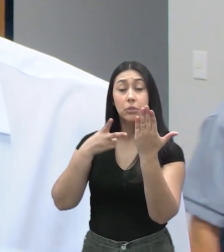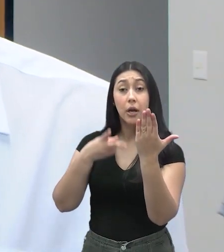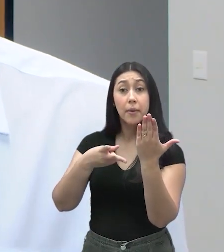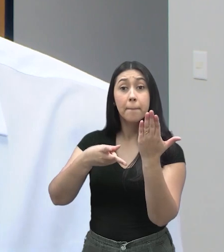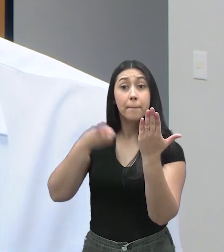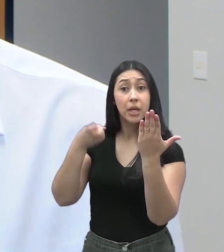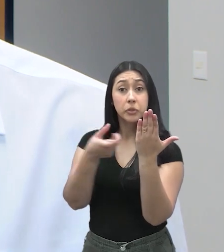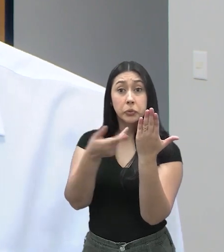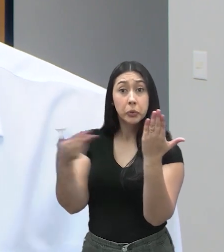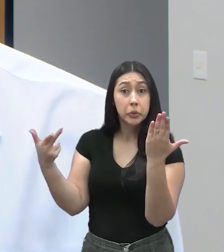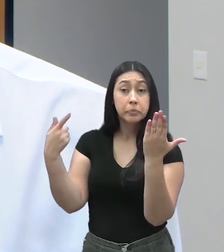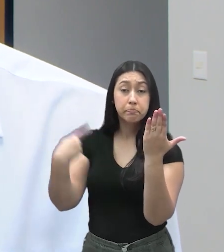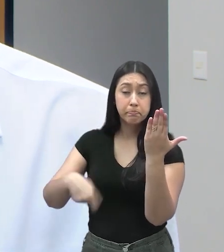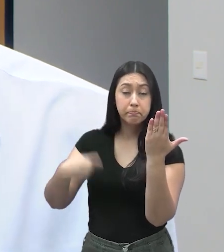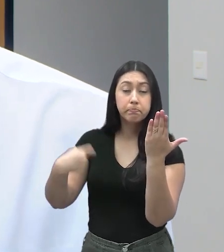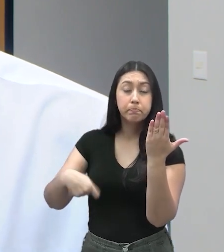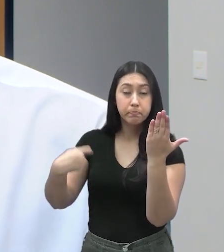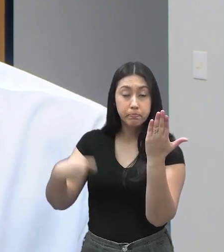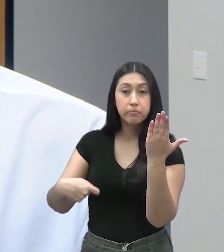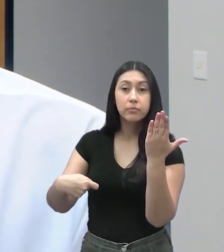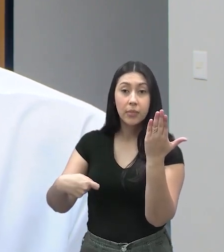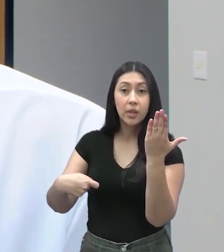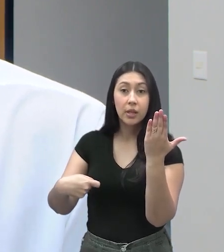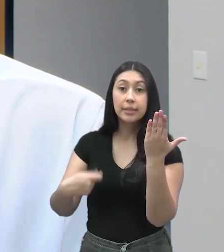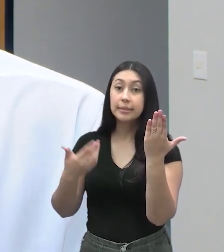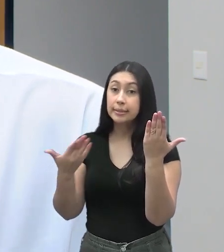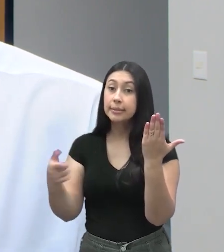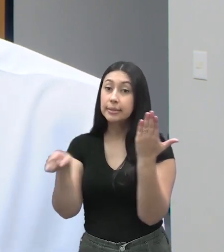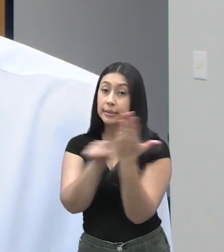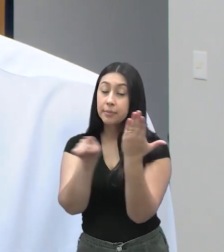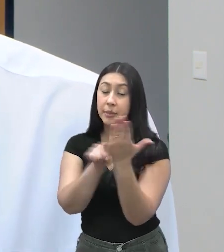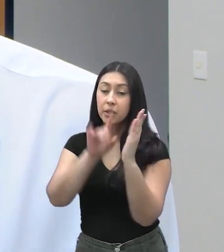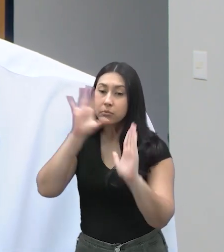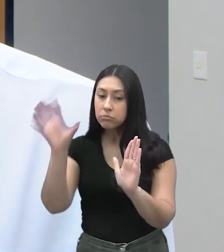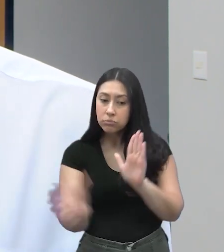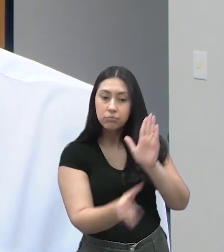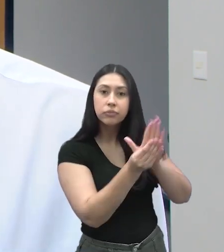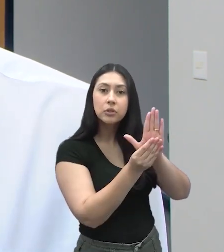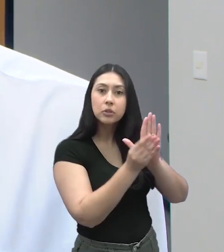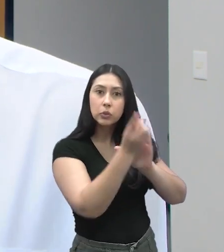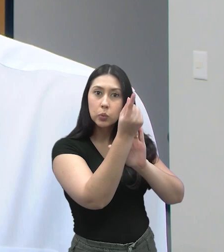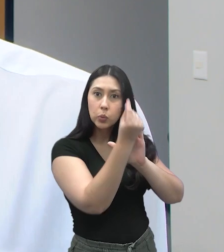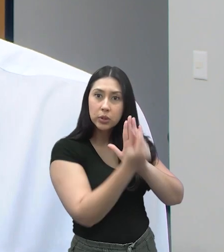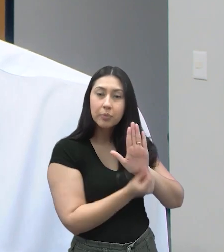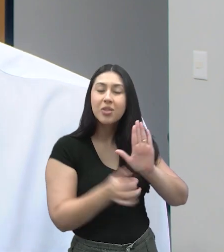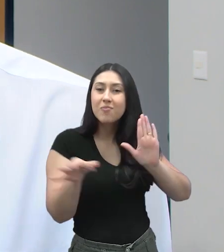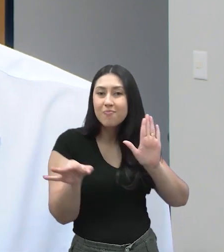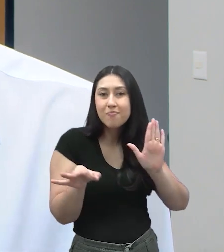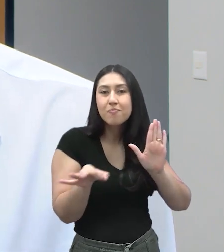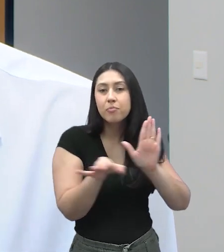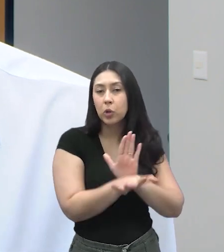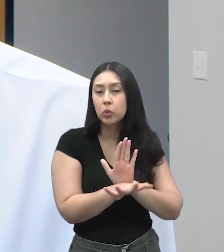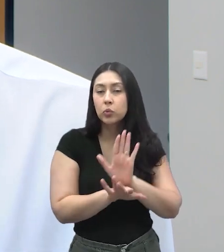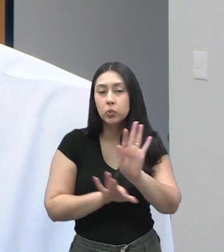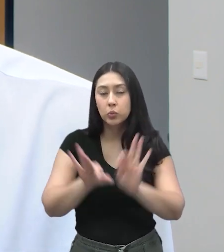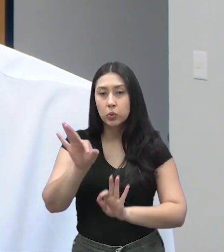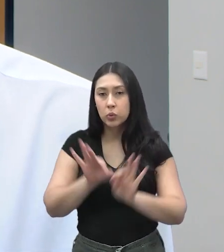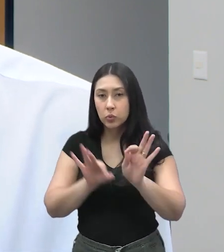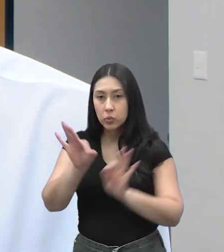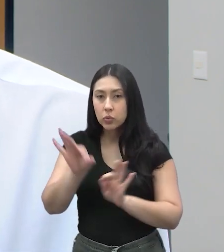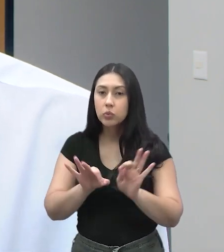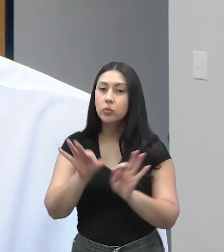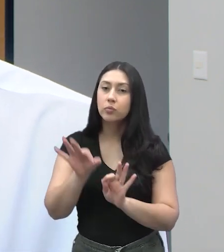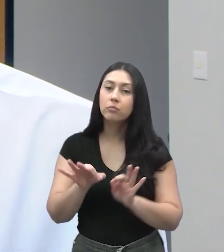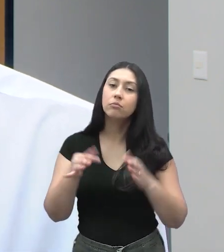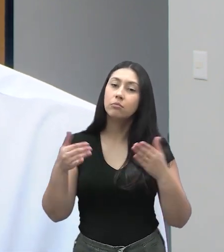possam identificar o que a população mais precisa e coloque isso no orçamento, coloque isso nos projetos